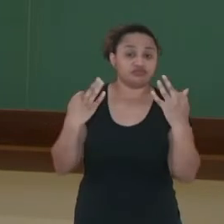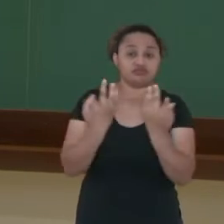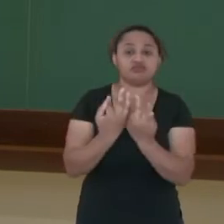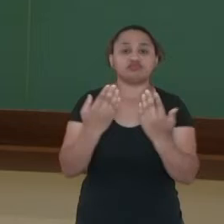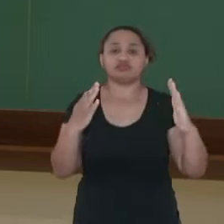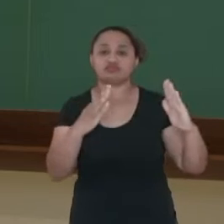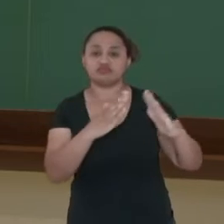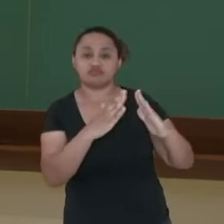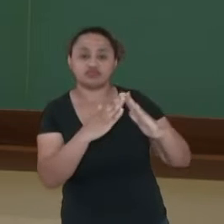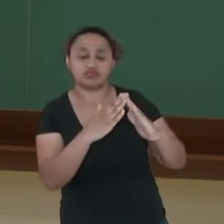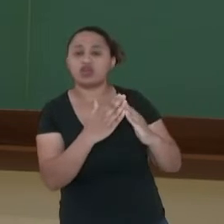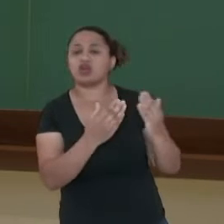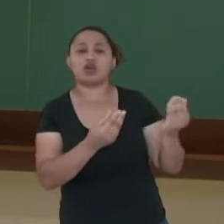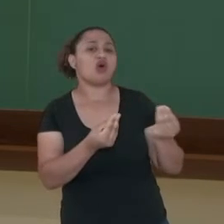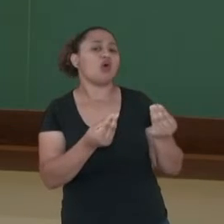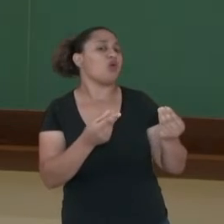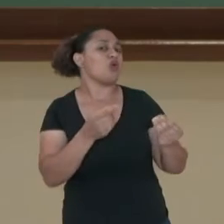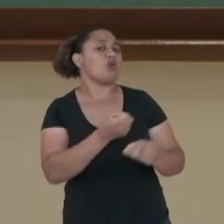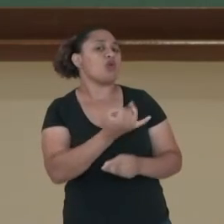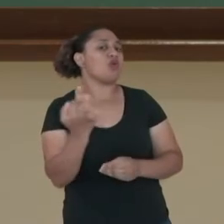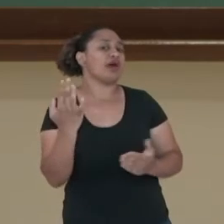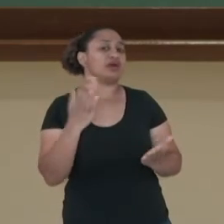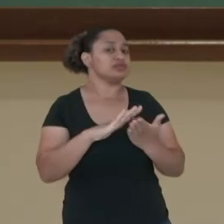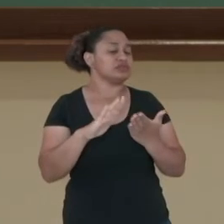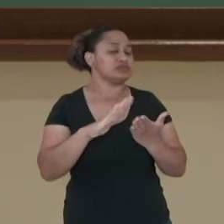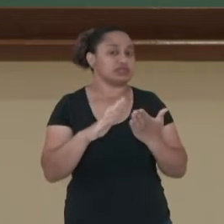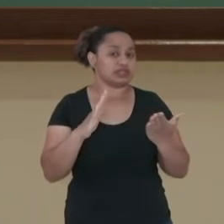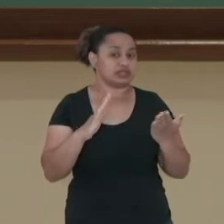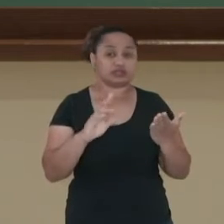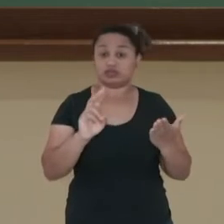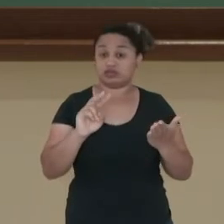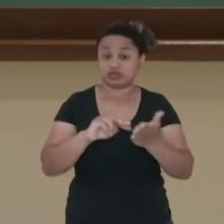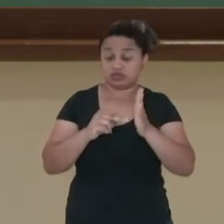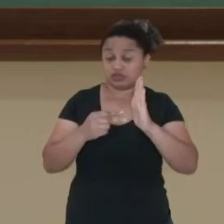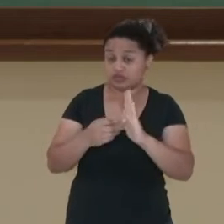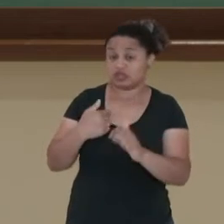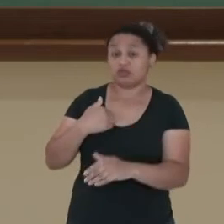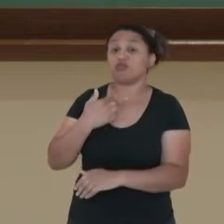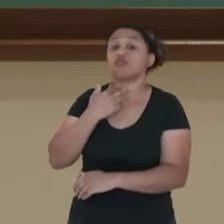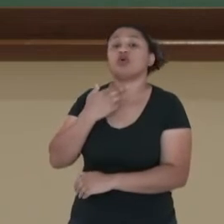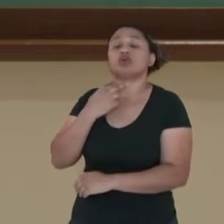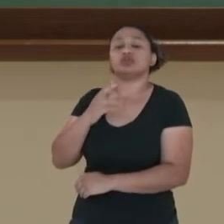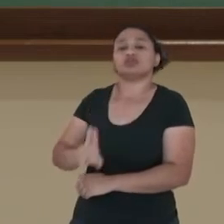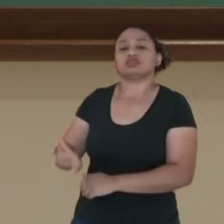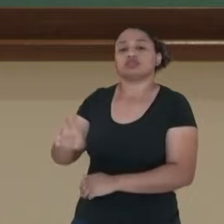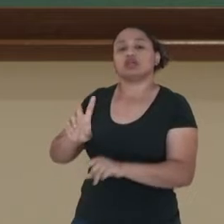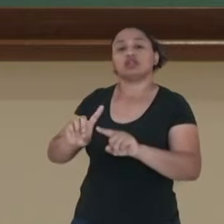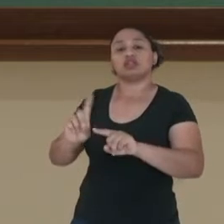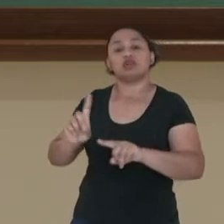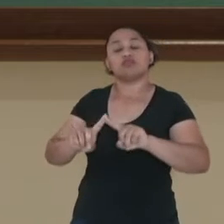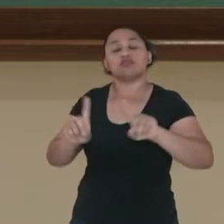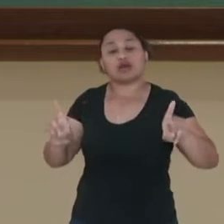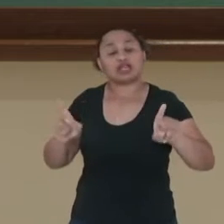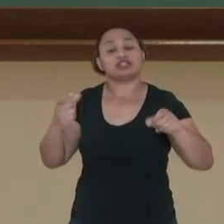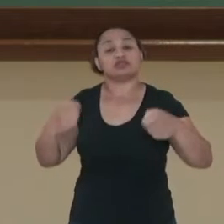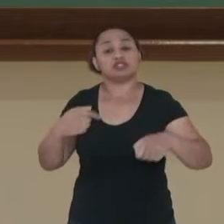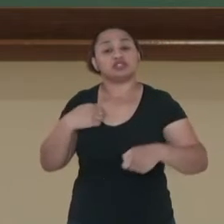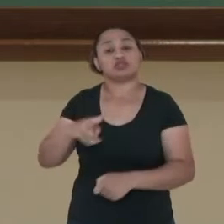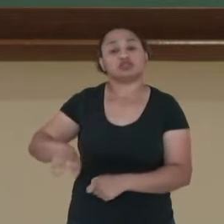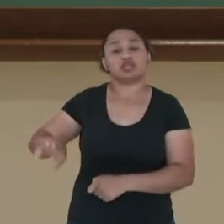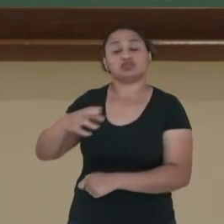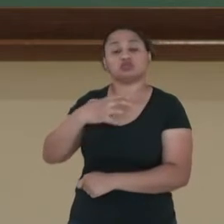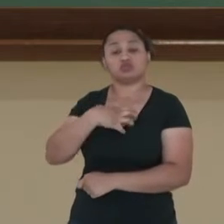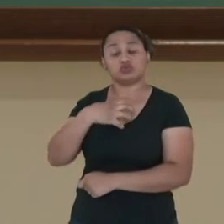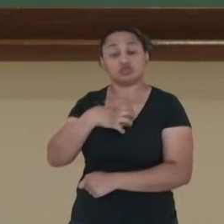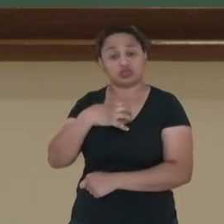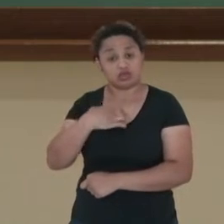que é a pegada ecológica dela? Isso não significa que você não possa utilizar recursos, mas tem que ser utilizados os recursos de maneira consciente. Tá? Então a gente tem